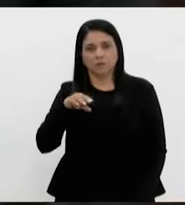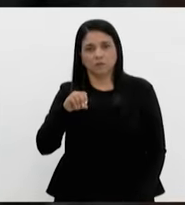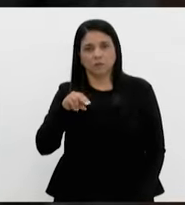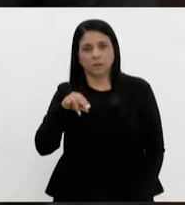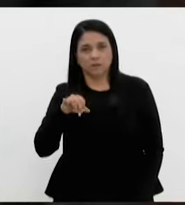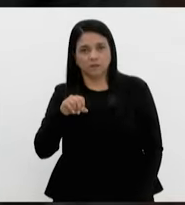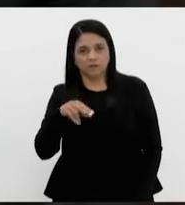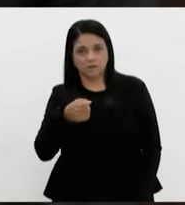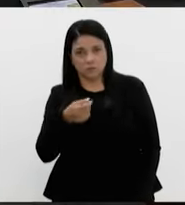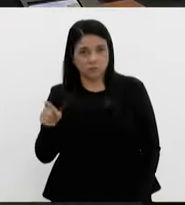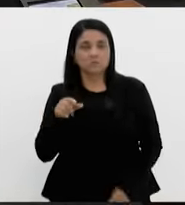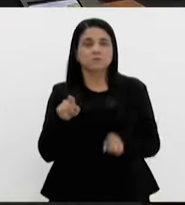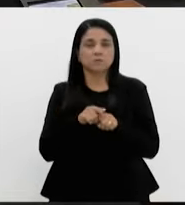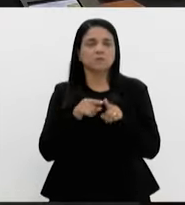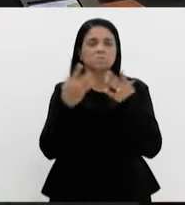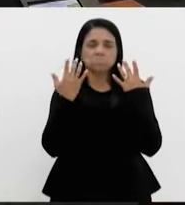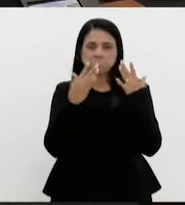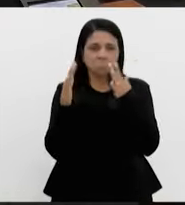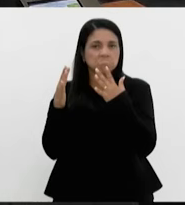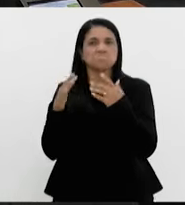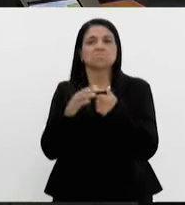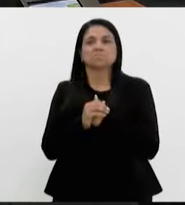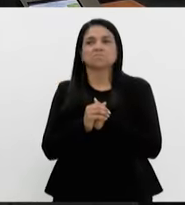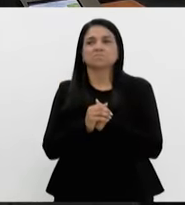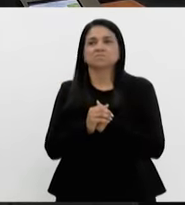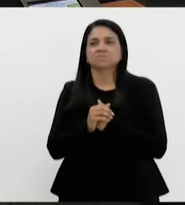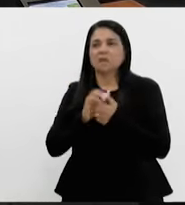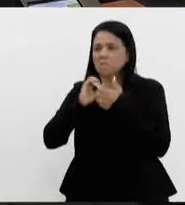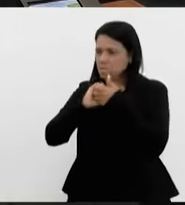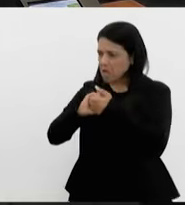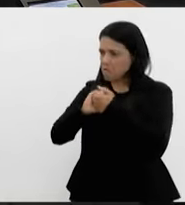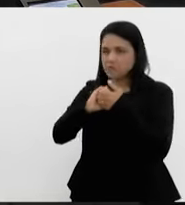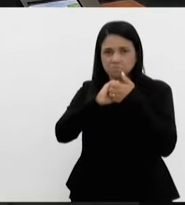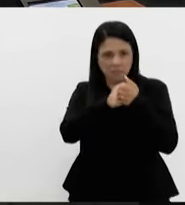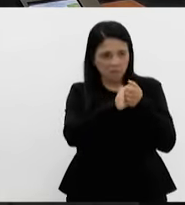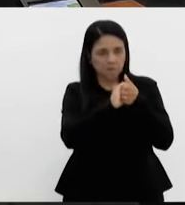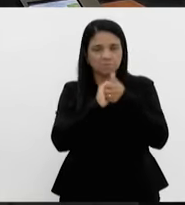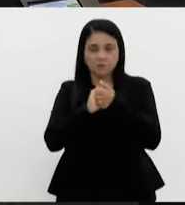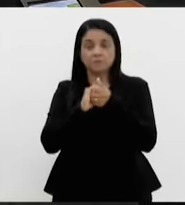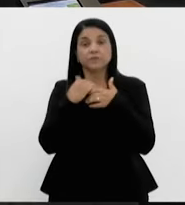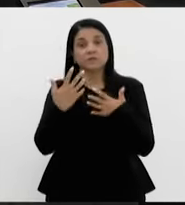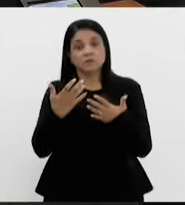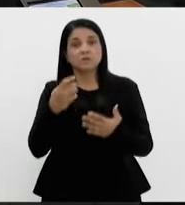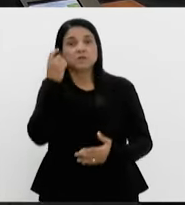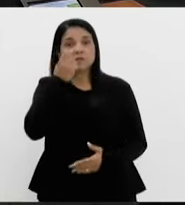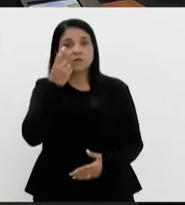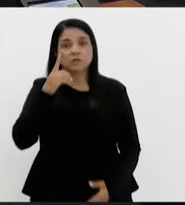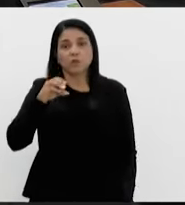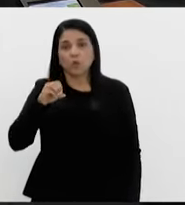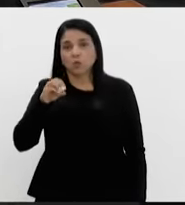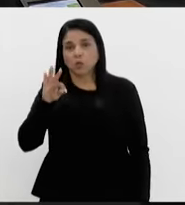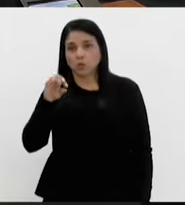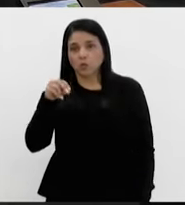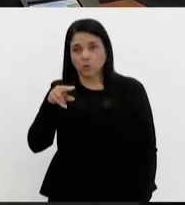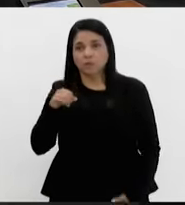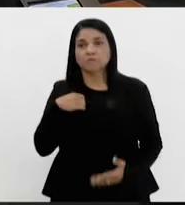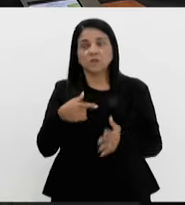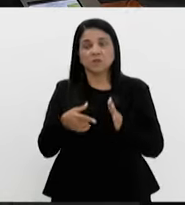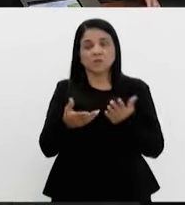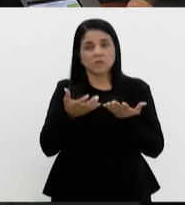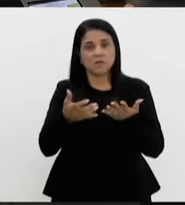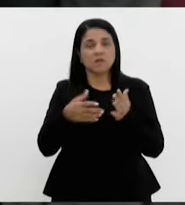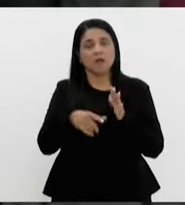e homenageá-los. Deputado Ottoni, eu queria só fazer a minha fala como foi feita